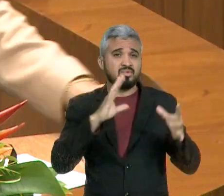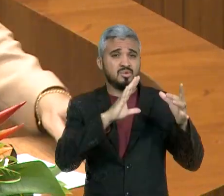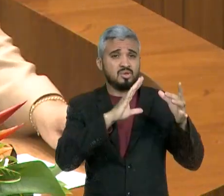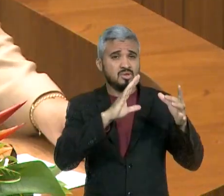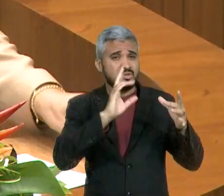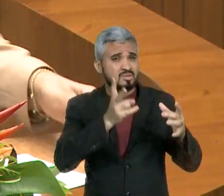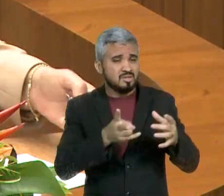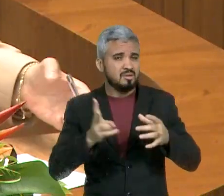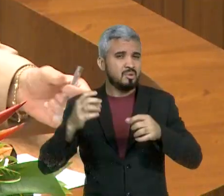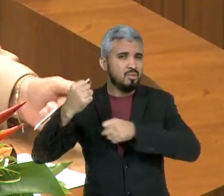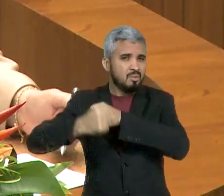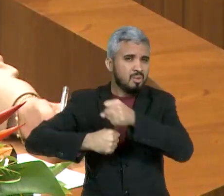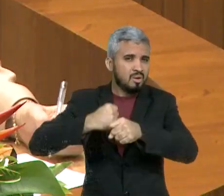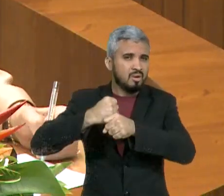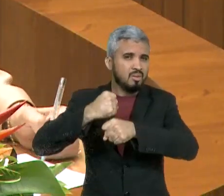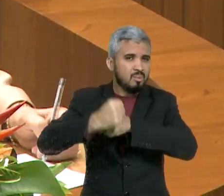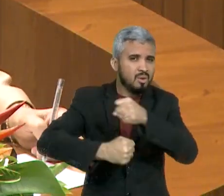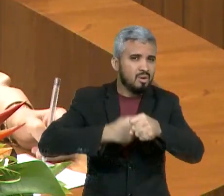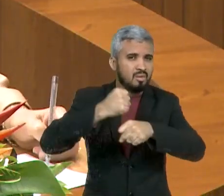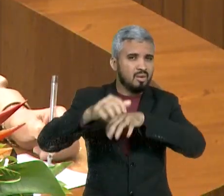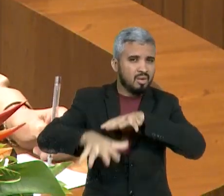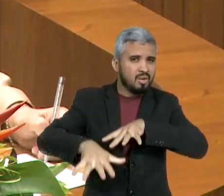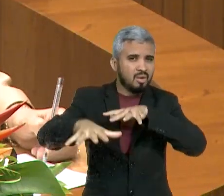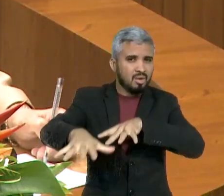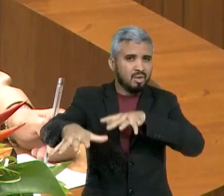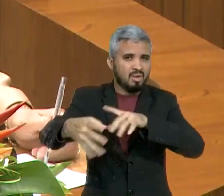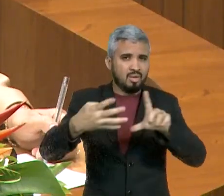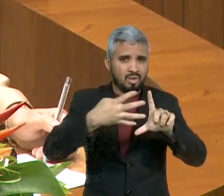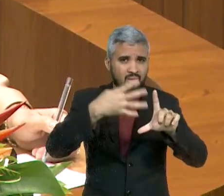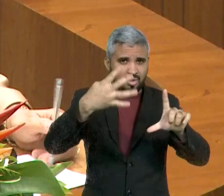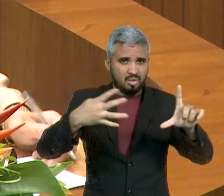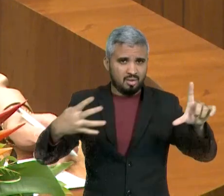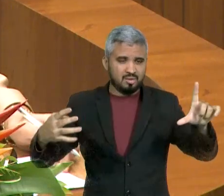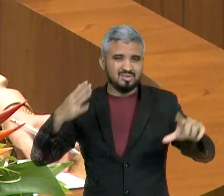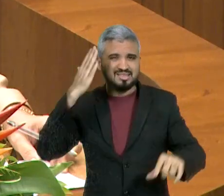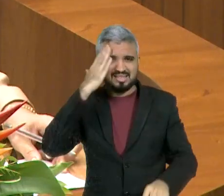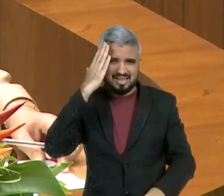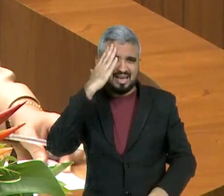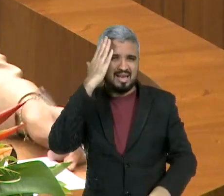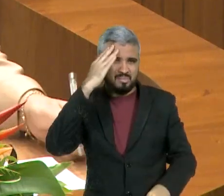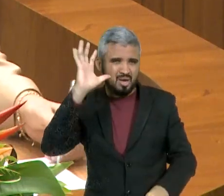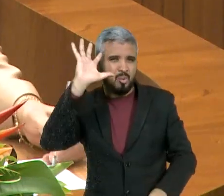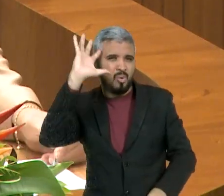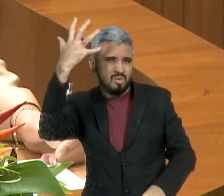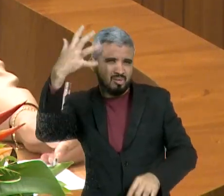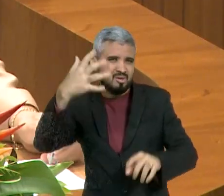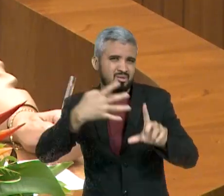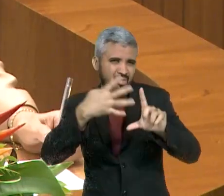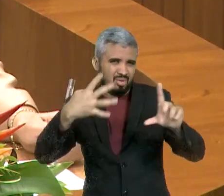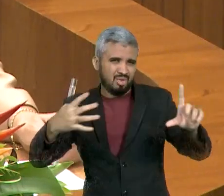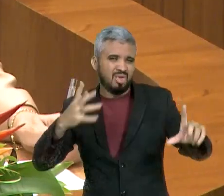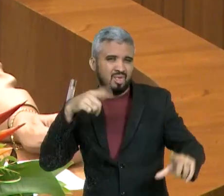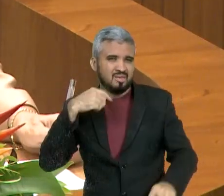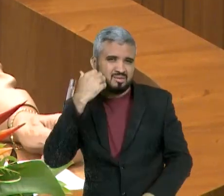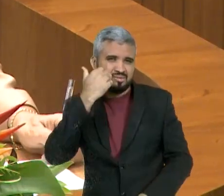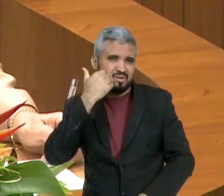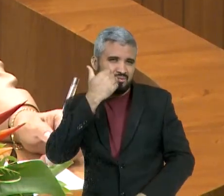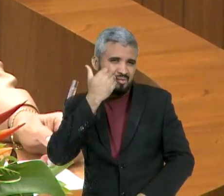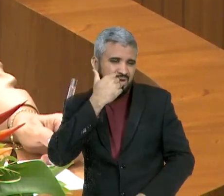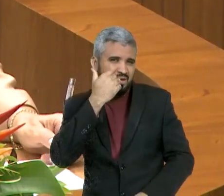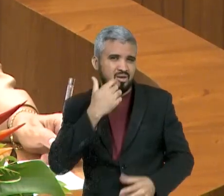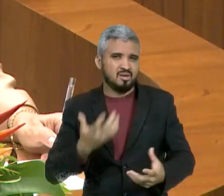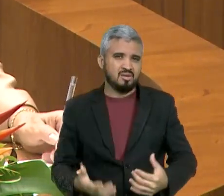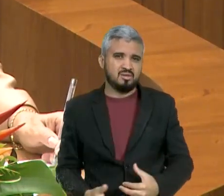movimentos é uma safadeza grande, que na hora ficam aí querendo avacalhar e aí